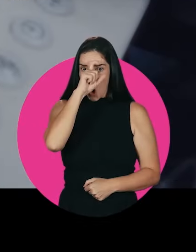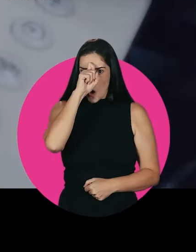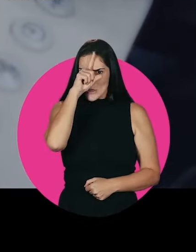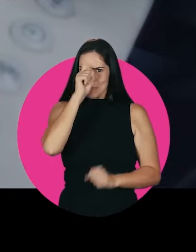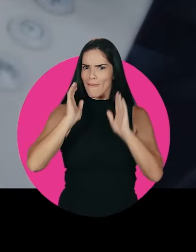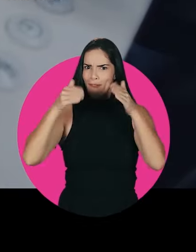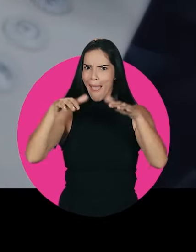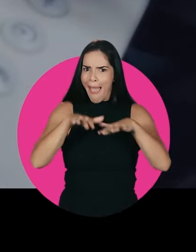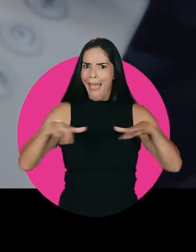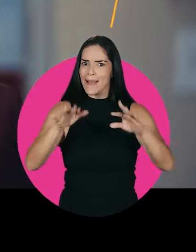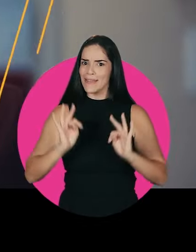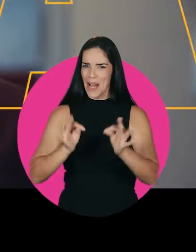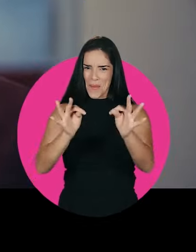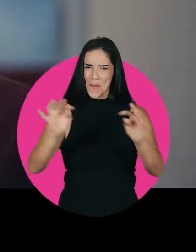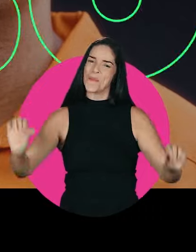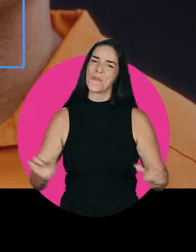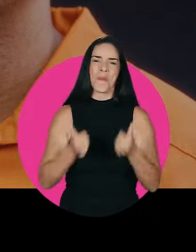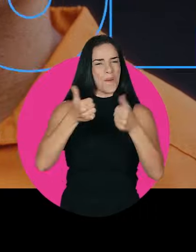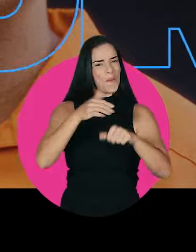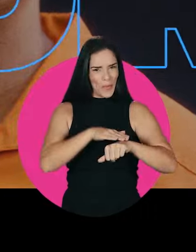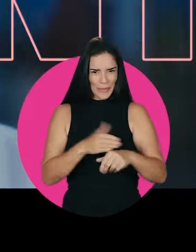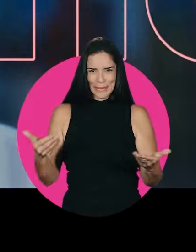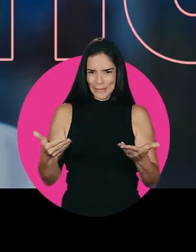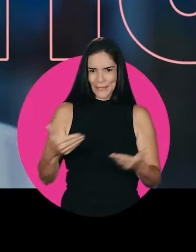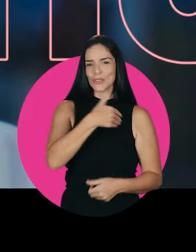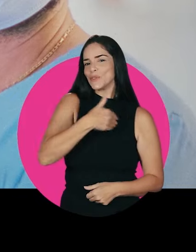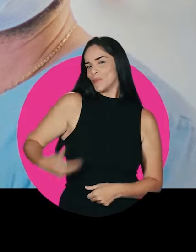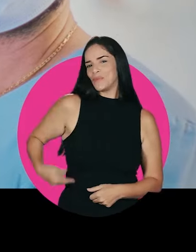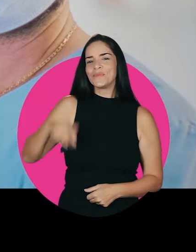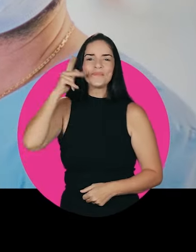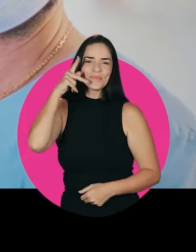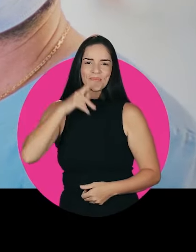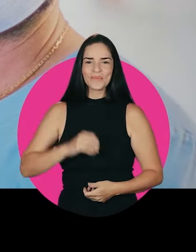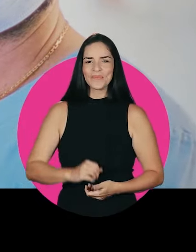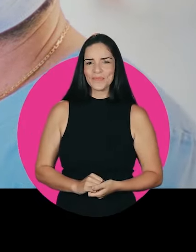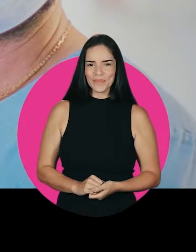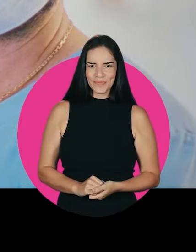hospitais especializados. Viva nosso melhor momento. Governo da Paraíba.